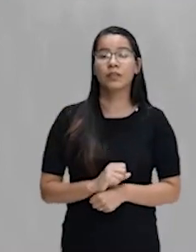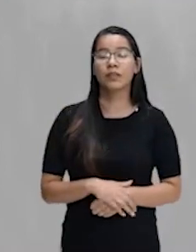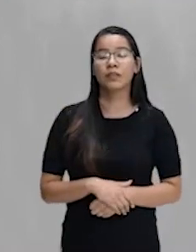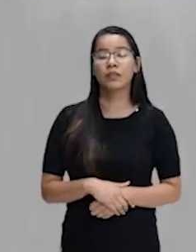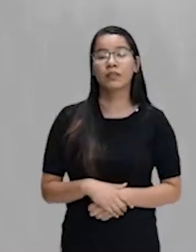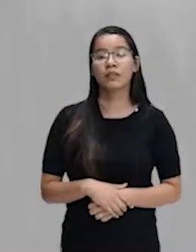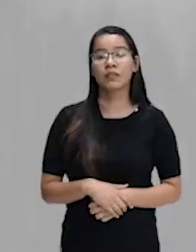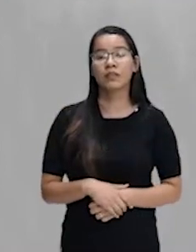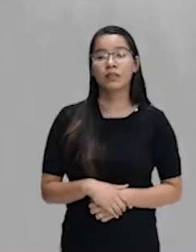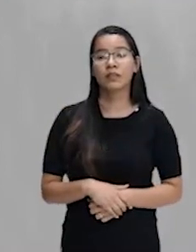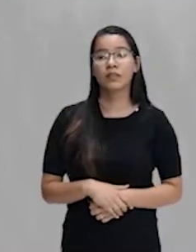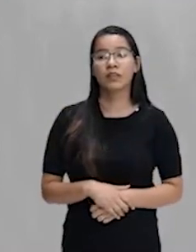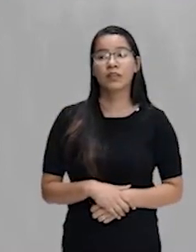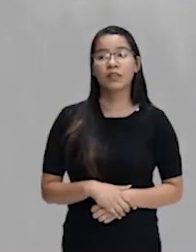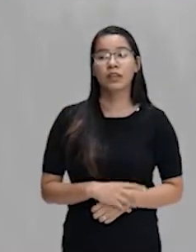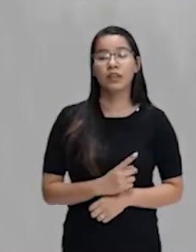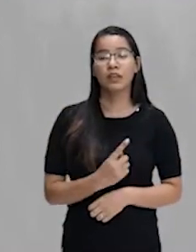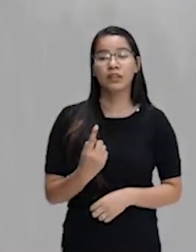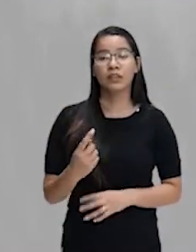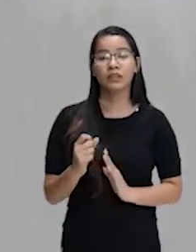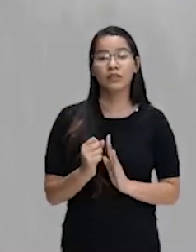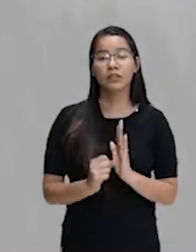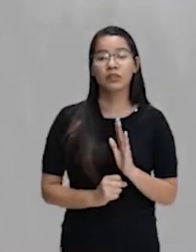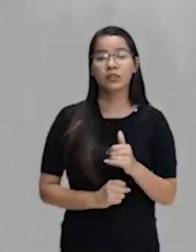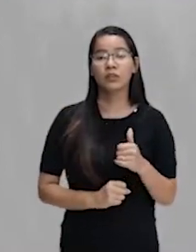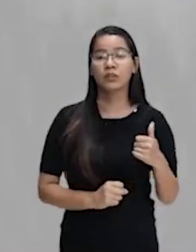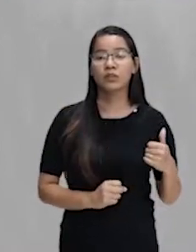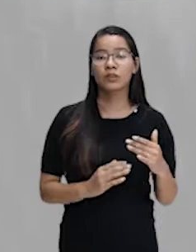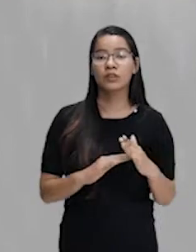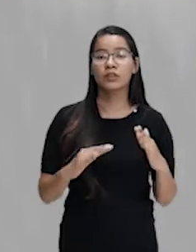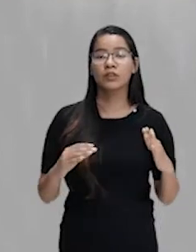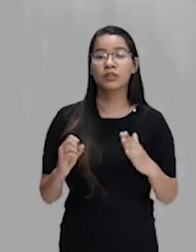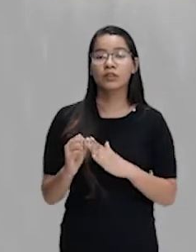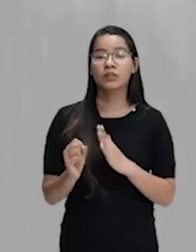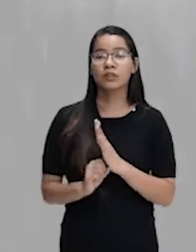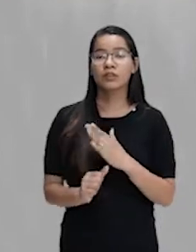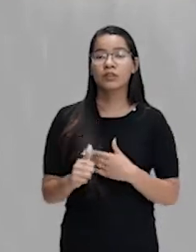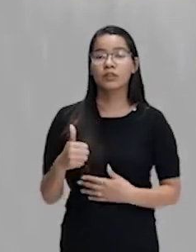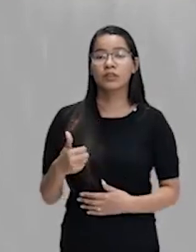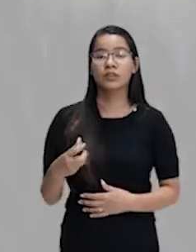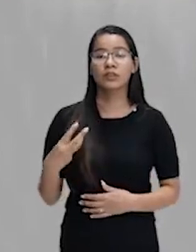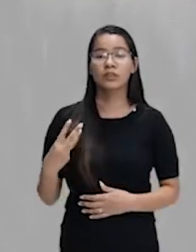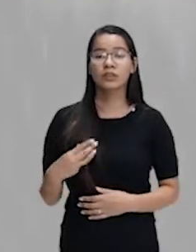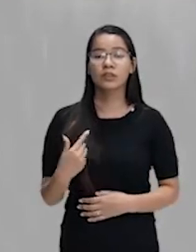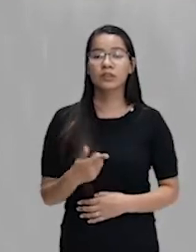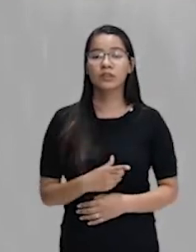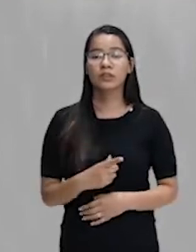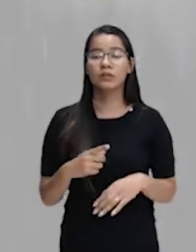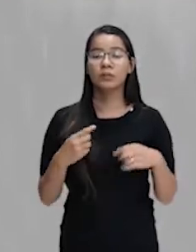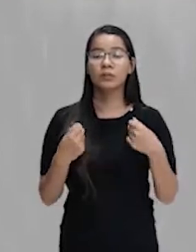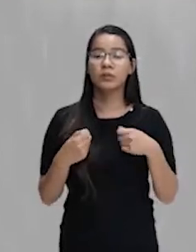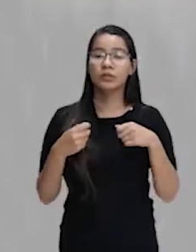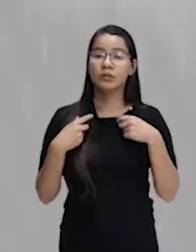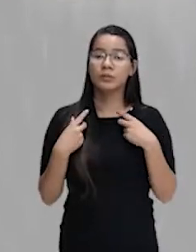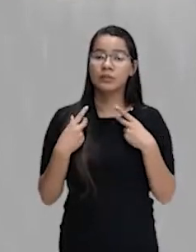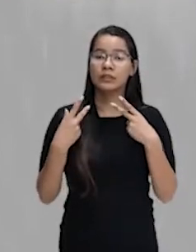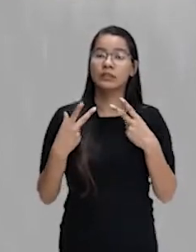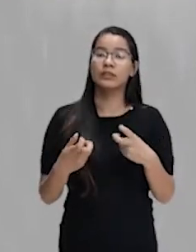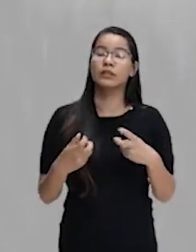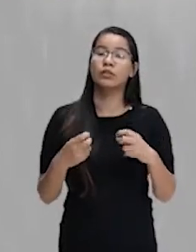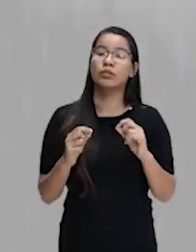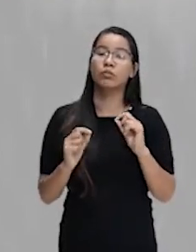paralisação. Aqui do século XI ao século XIII, nós iremos observar